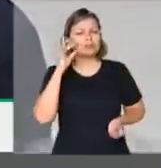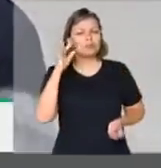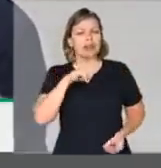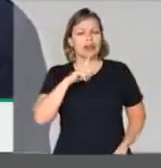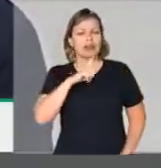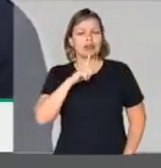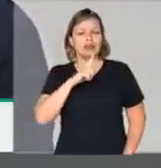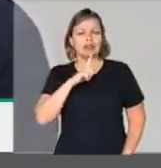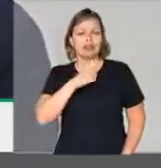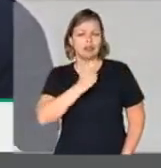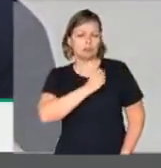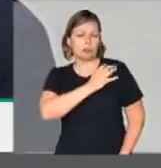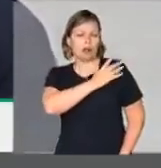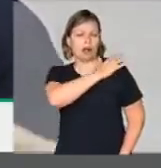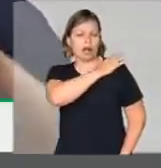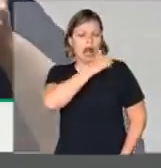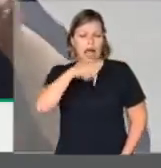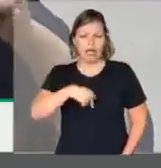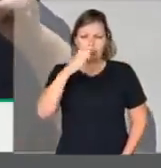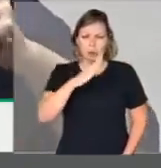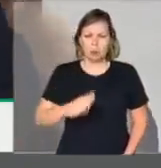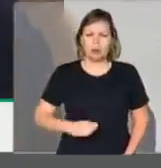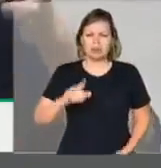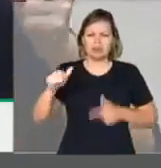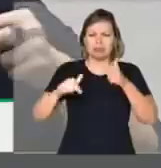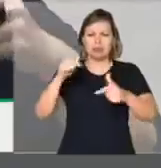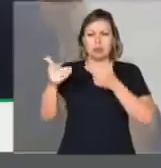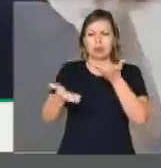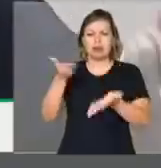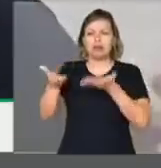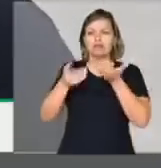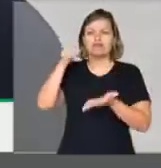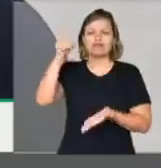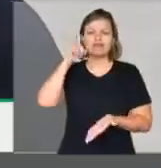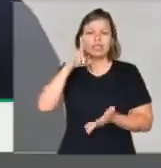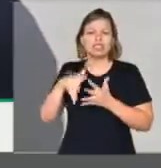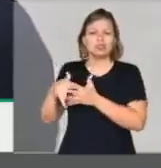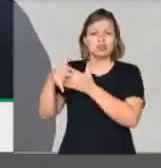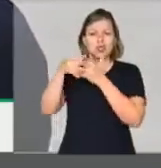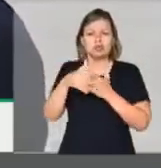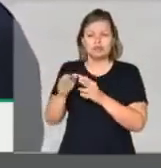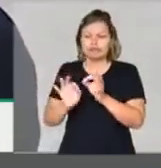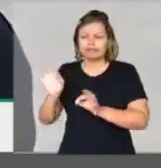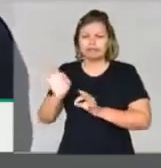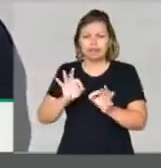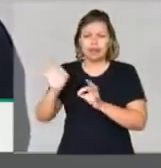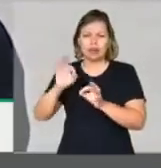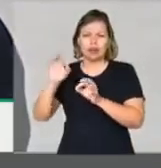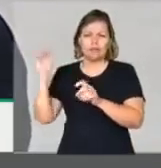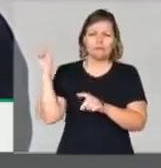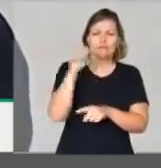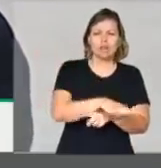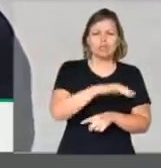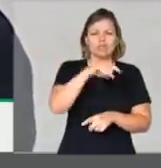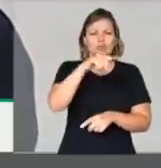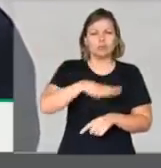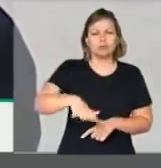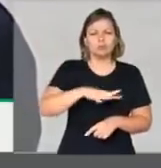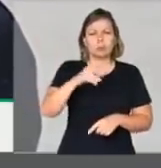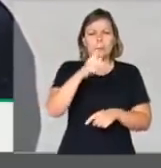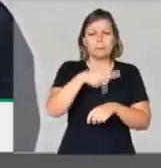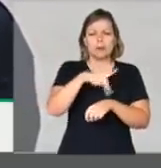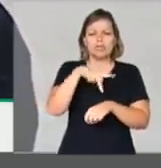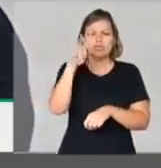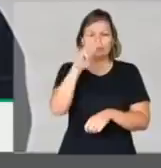a serviço do exército estadunidense para articular provavelmente uma invasão na Venezuela? Vossa Excelência traz essa